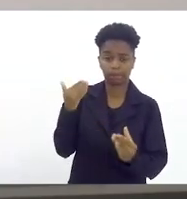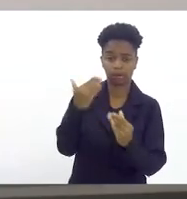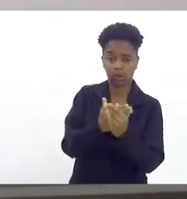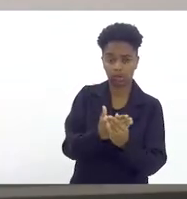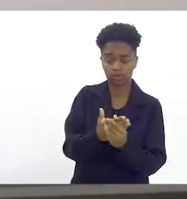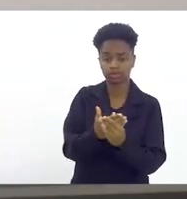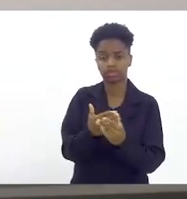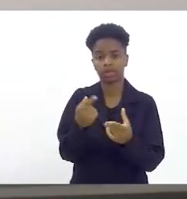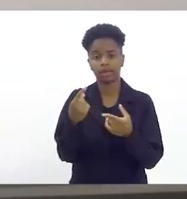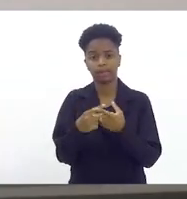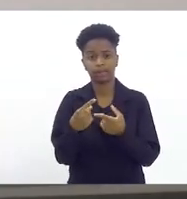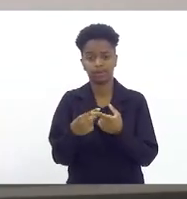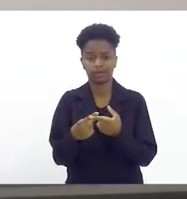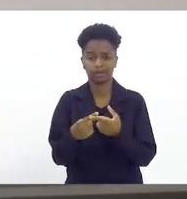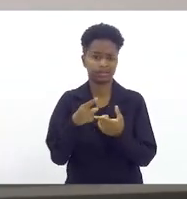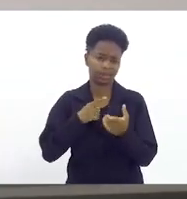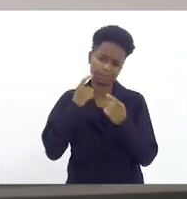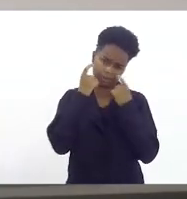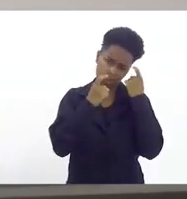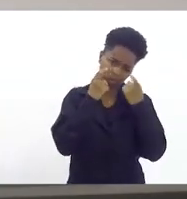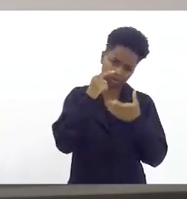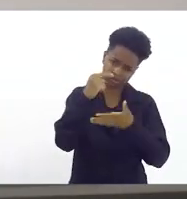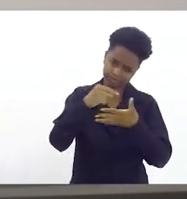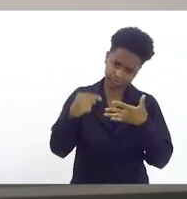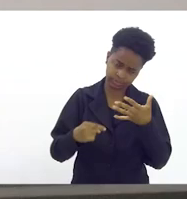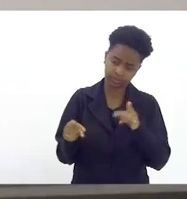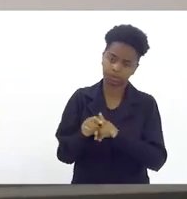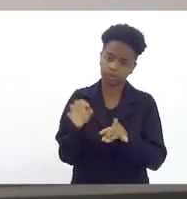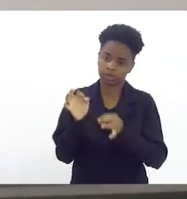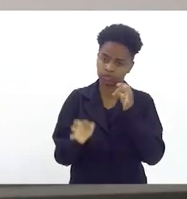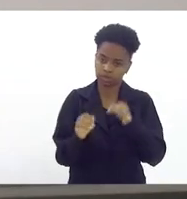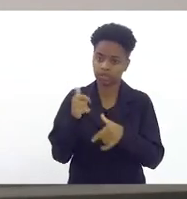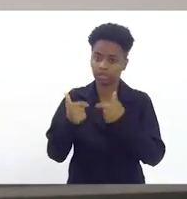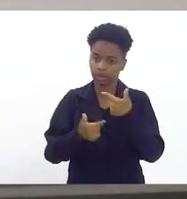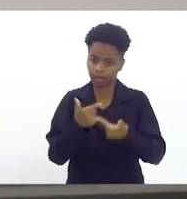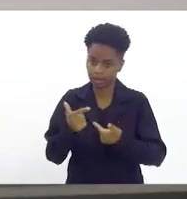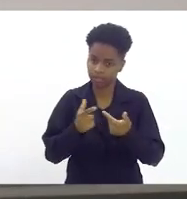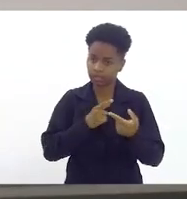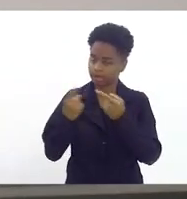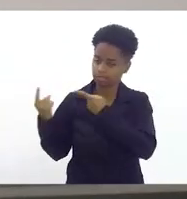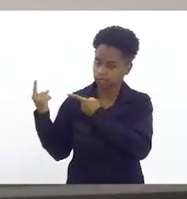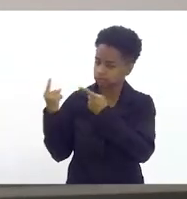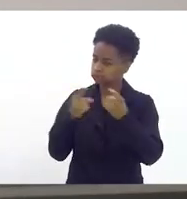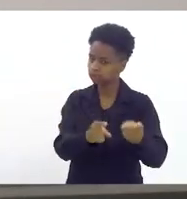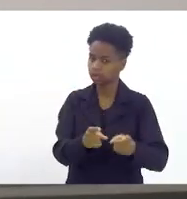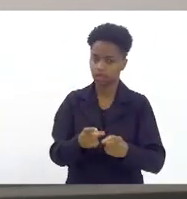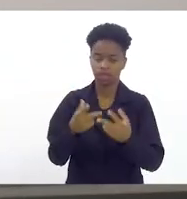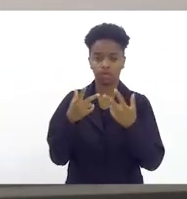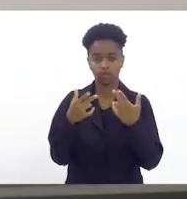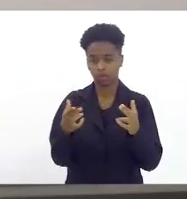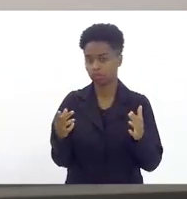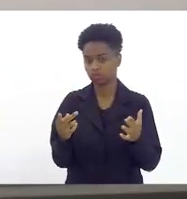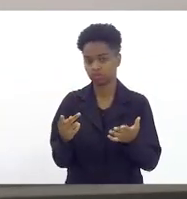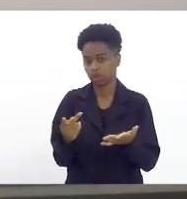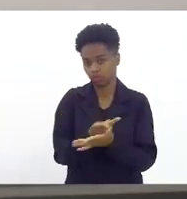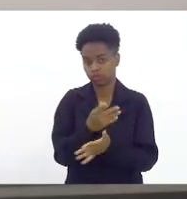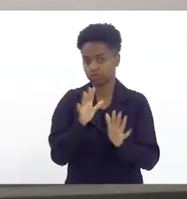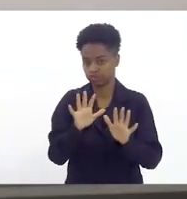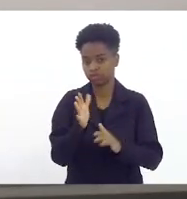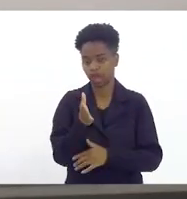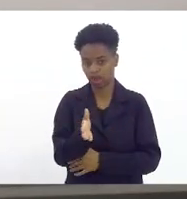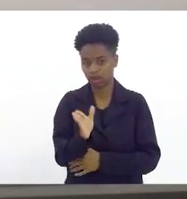por conta da de toda a preocupação a justiça do trabalho sofre um ataque enorme como tem sofrido né